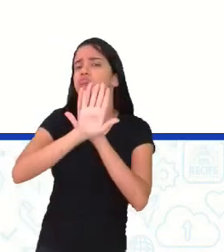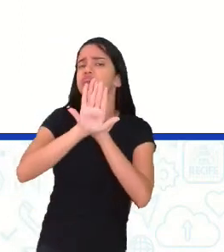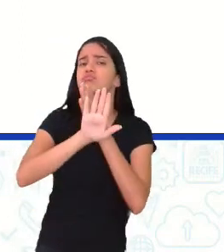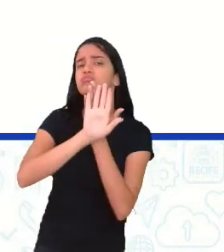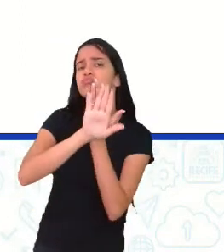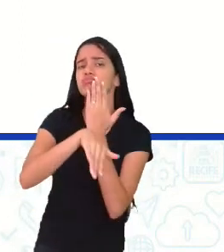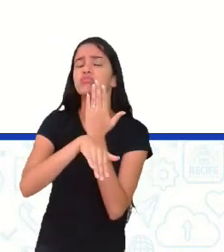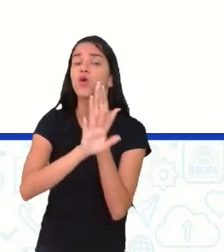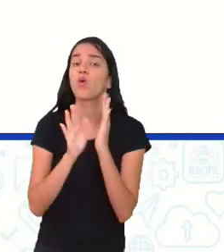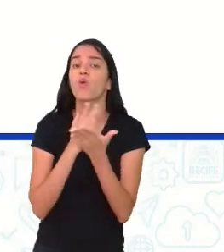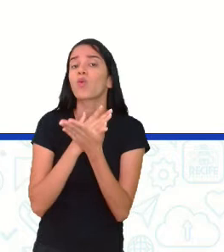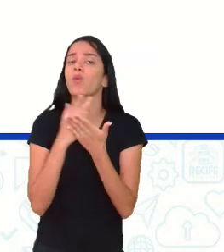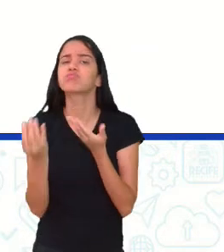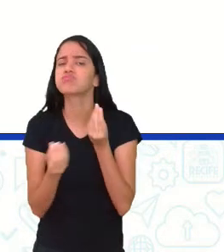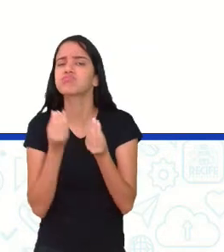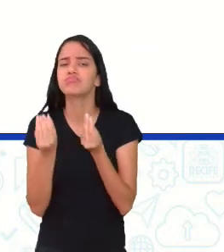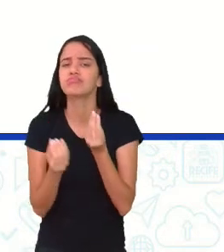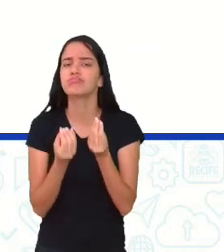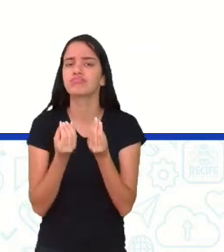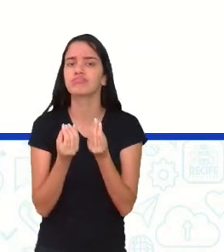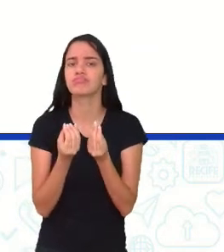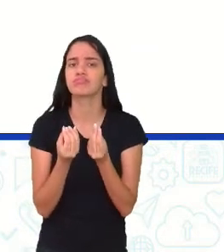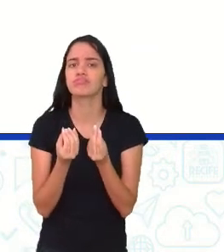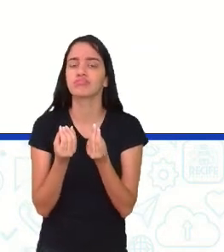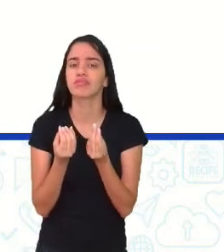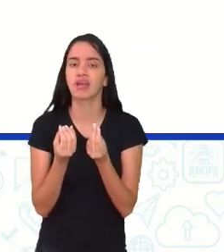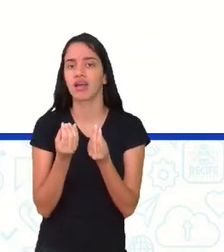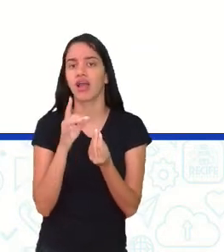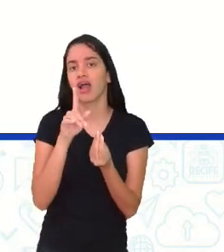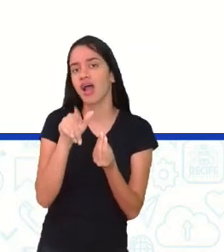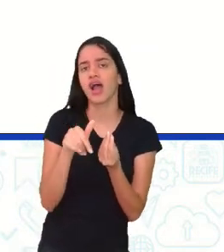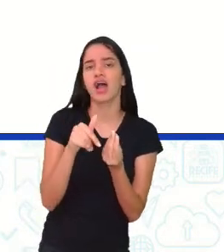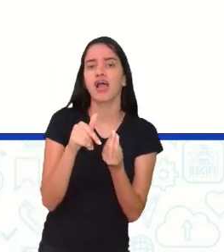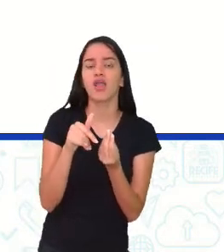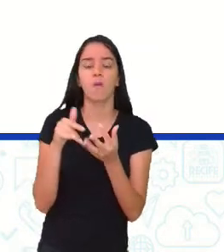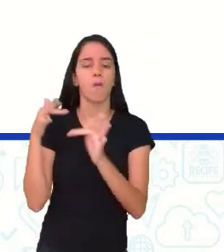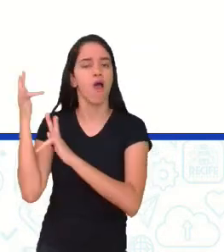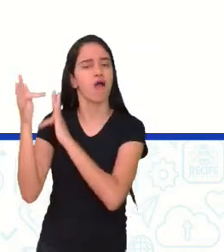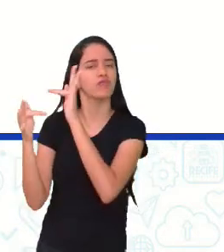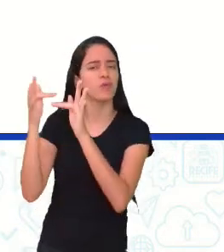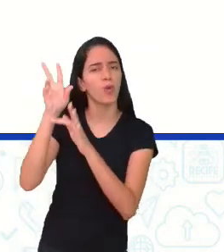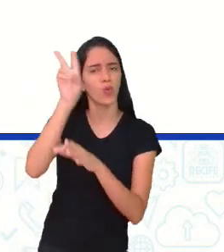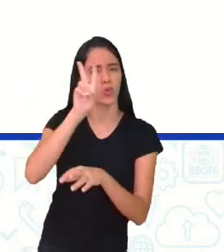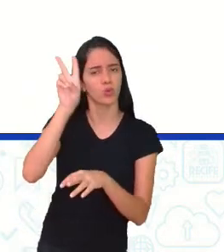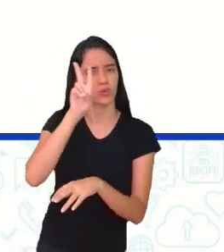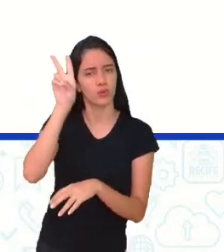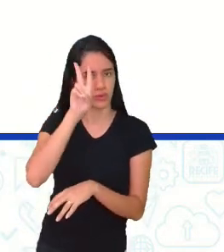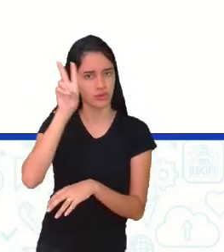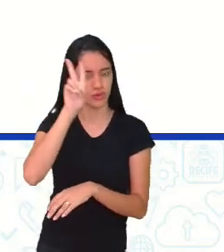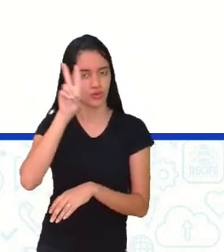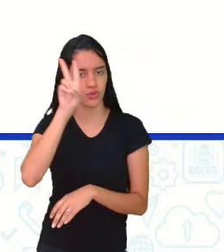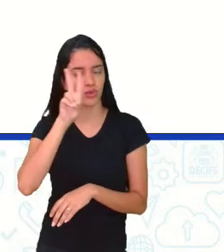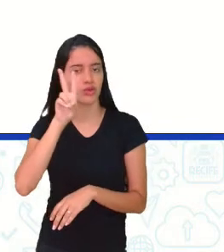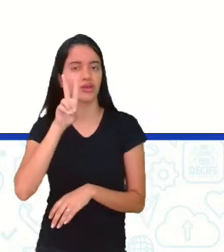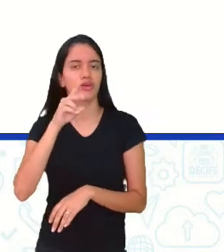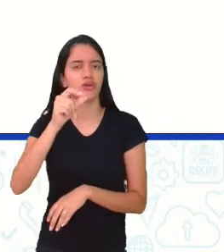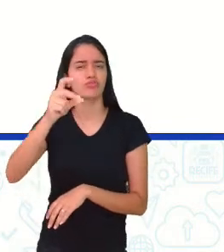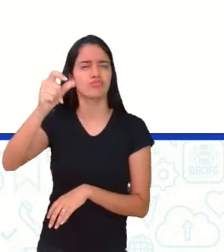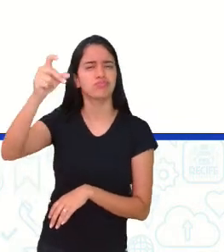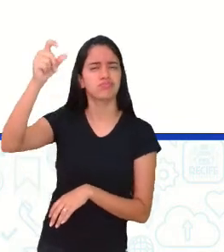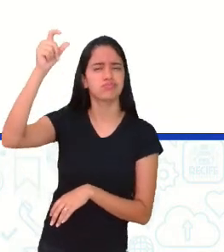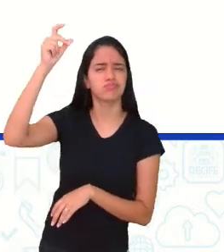teatro de sombra começou com uma fábula, uma historinha, não é?